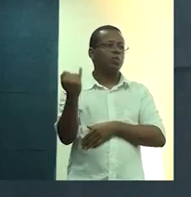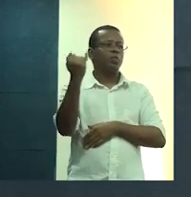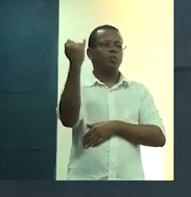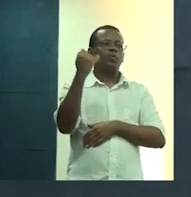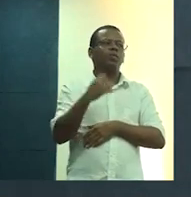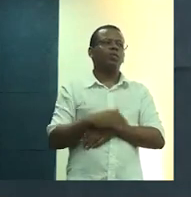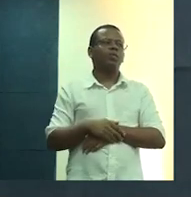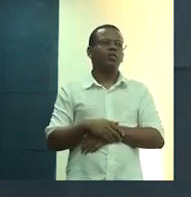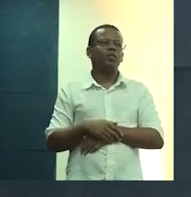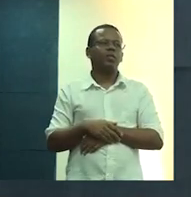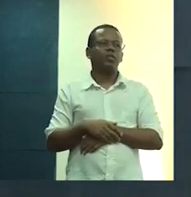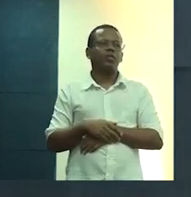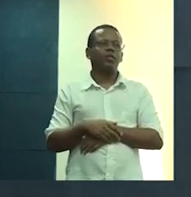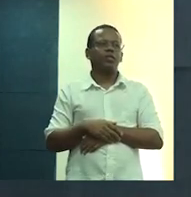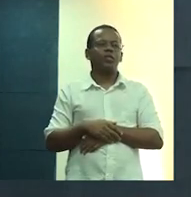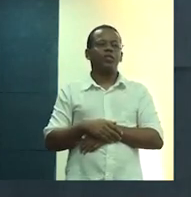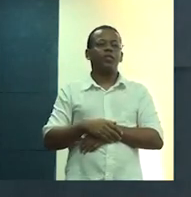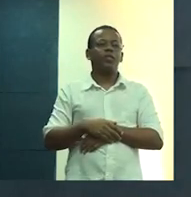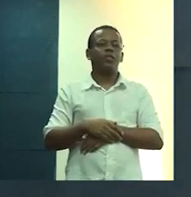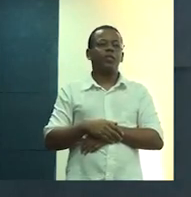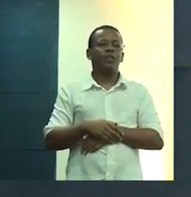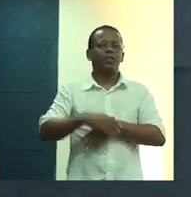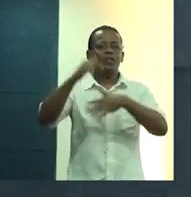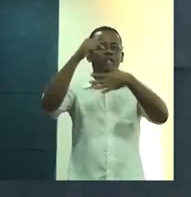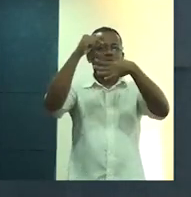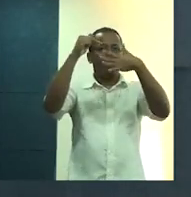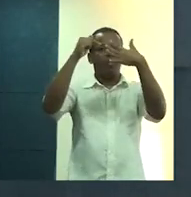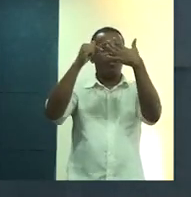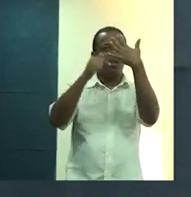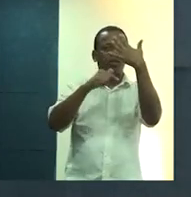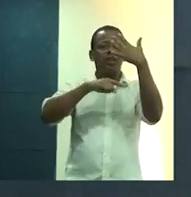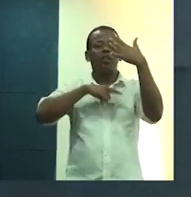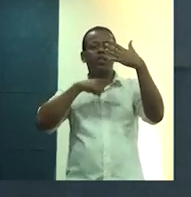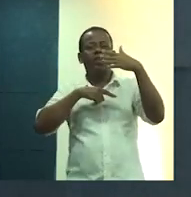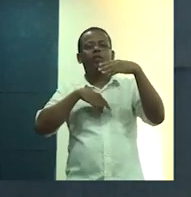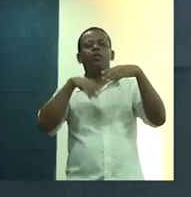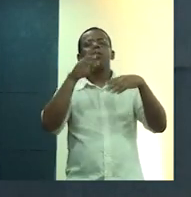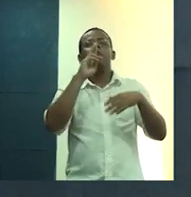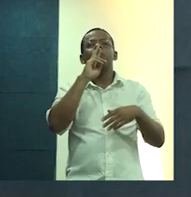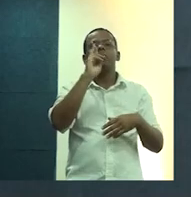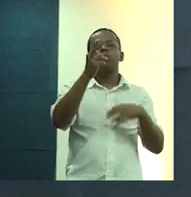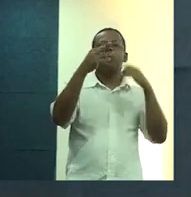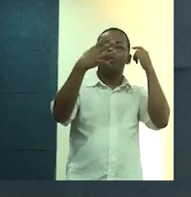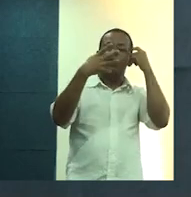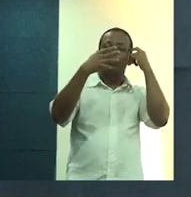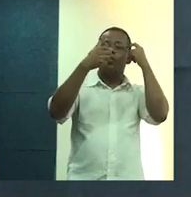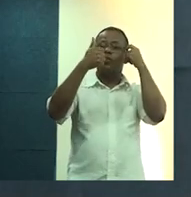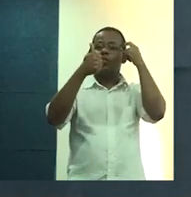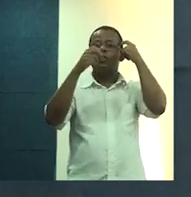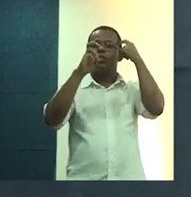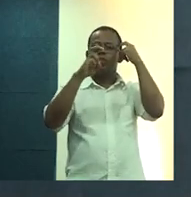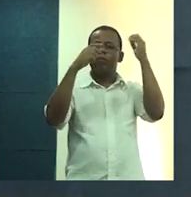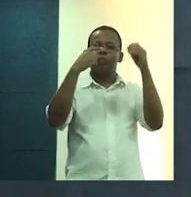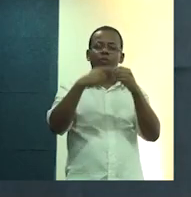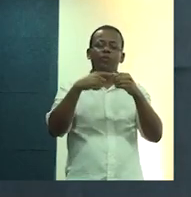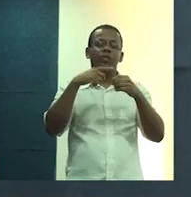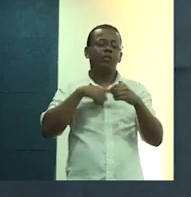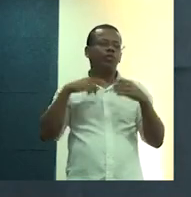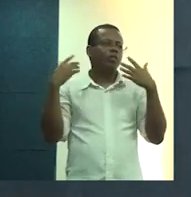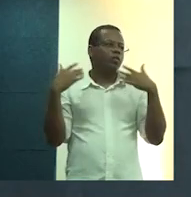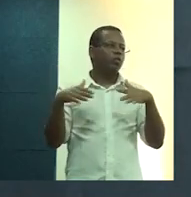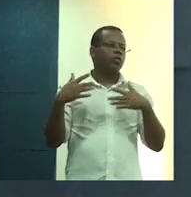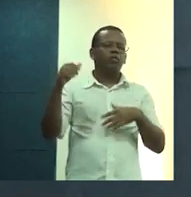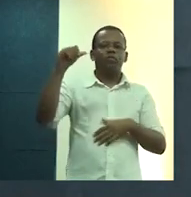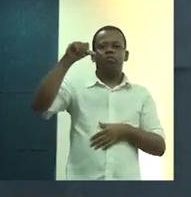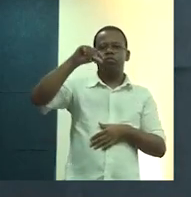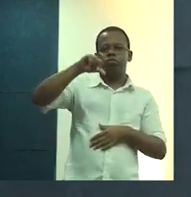importante para isso e esse esse indicador ele resulta na de 415 municípios que tem as piores